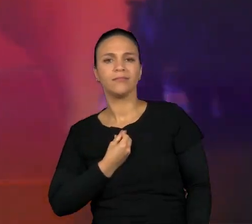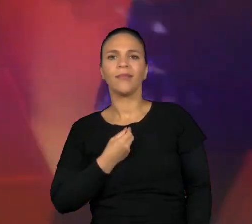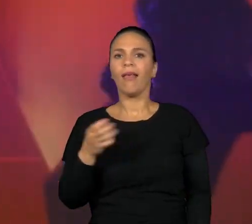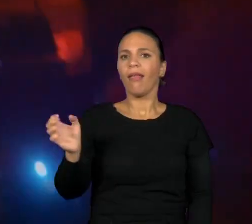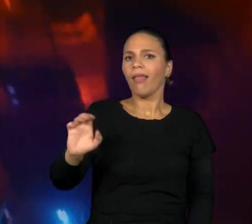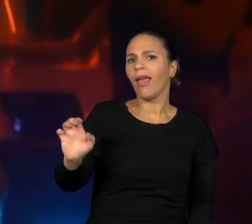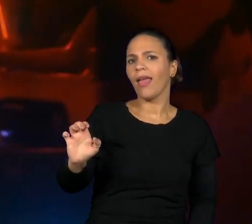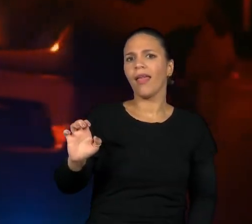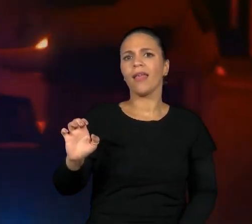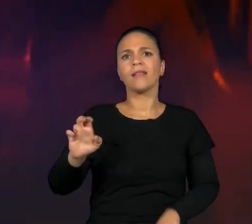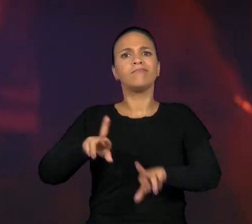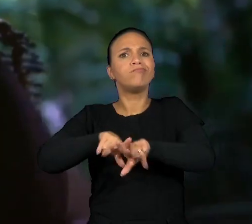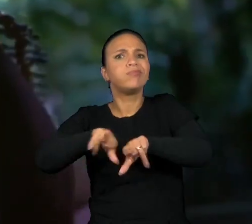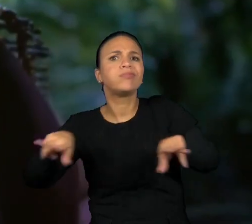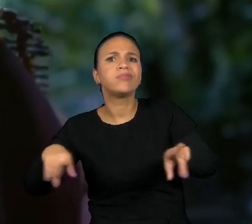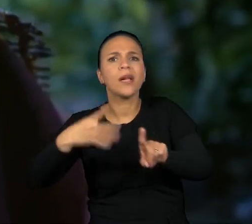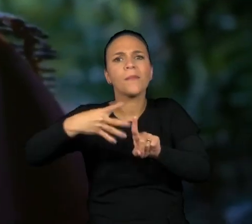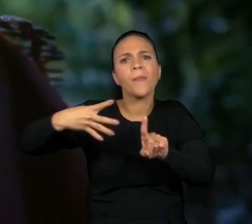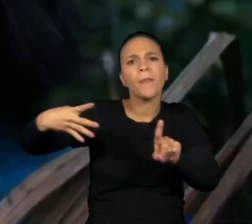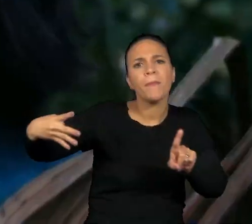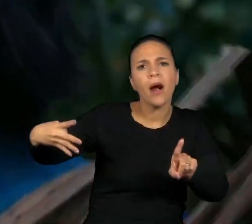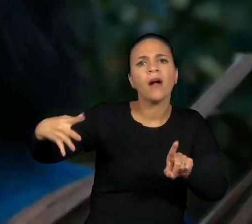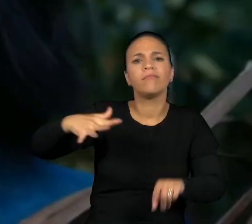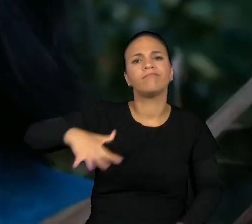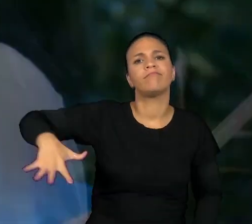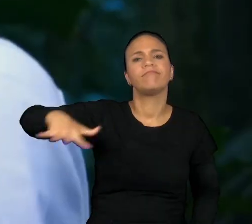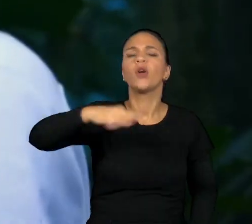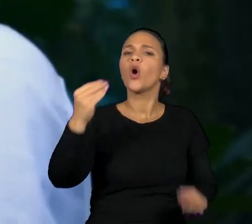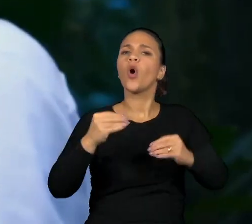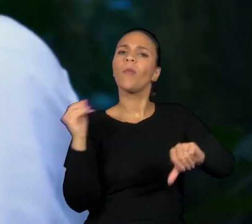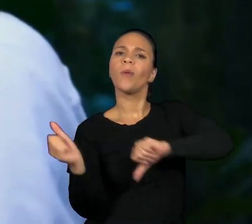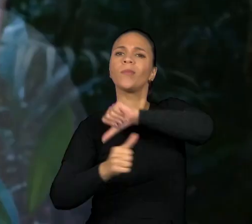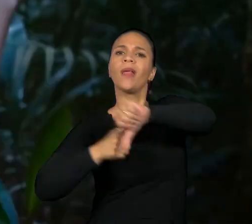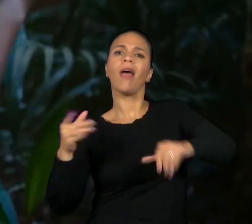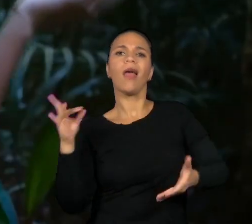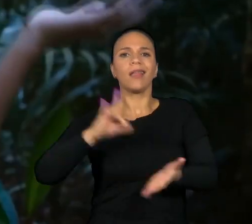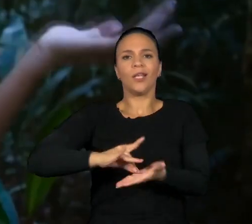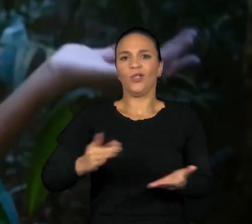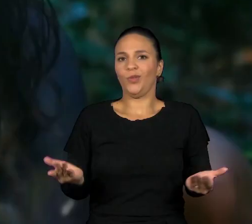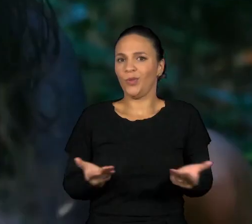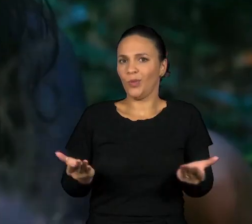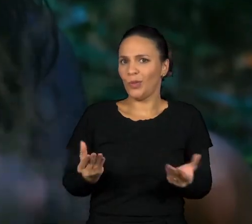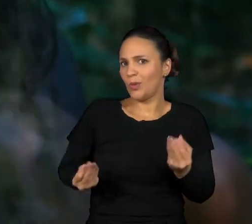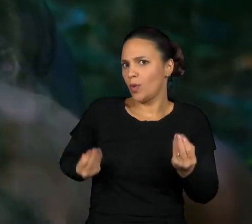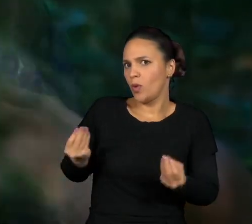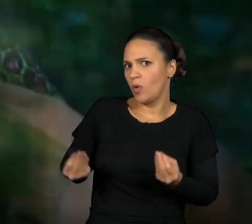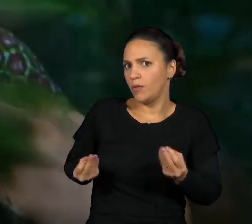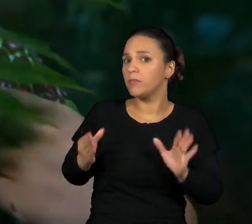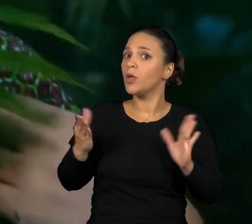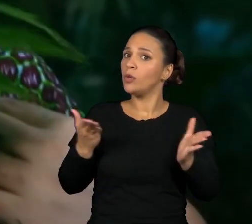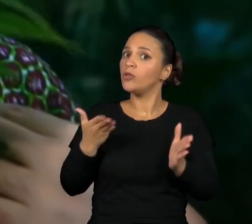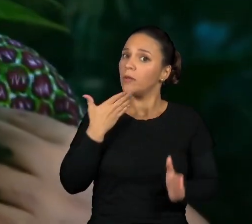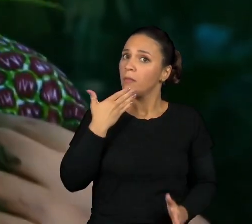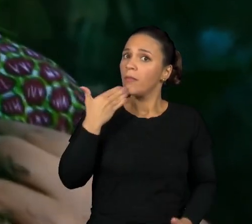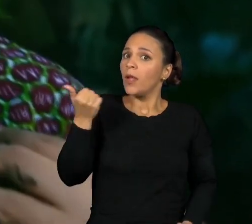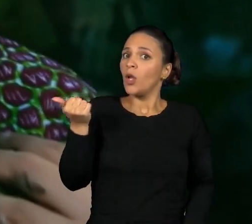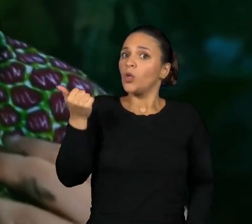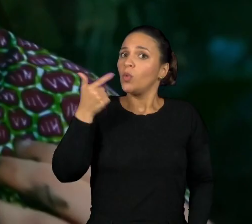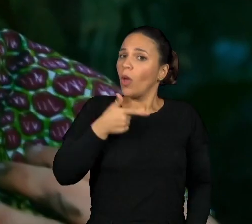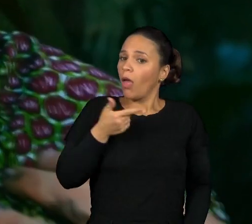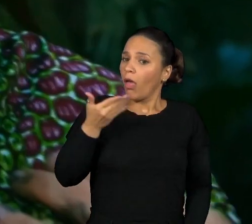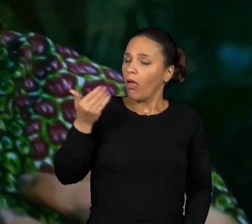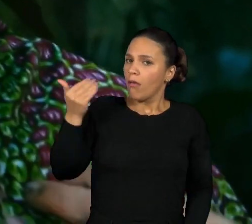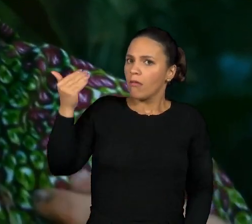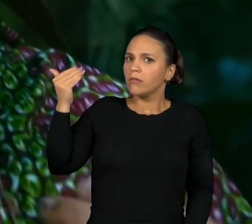gays. Como a gente muda essa realidade que nós estamos hoje? Uma realidade que já é melhor do que a realidade que a gente